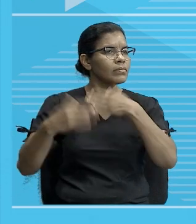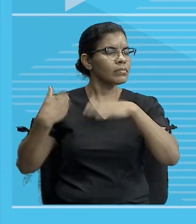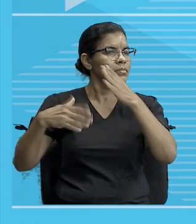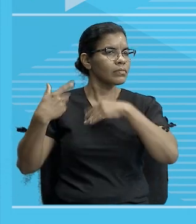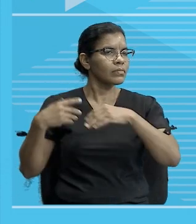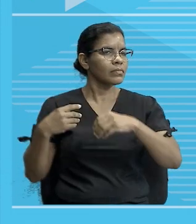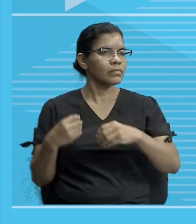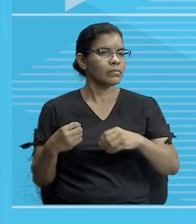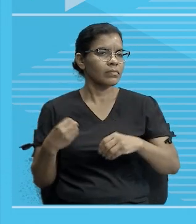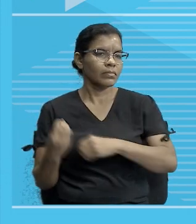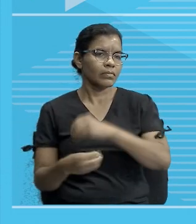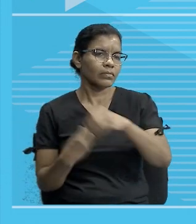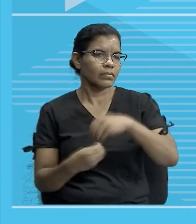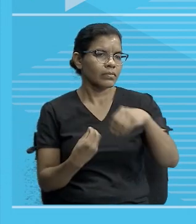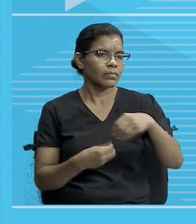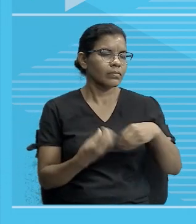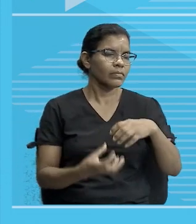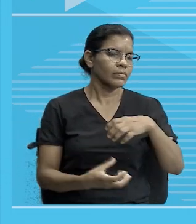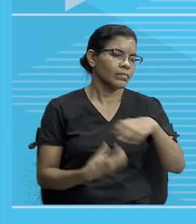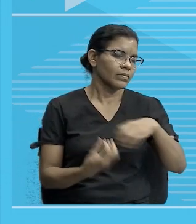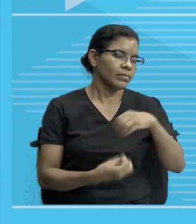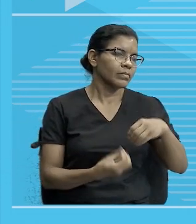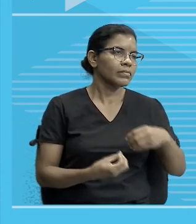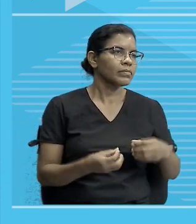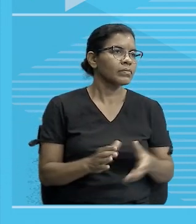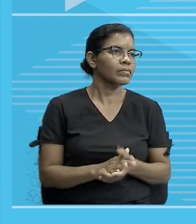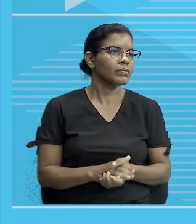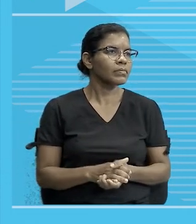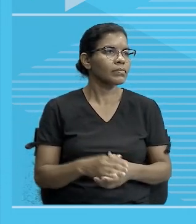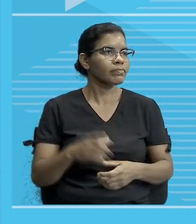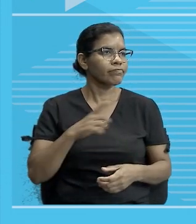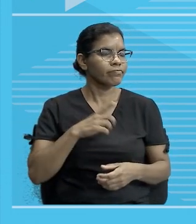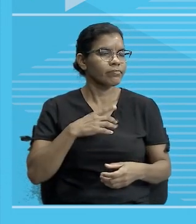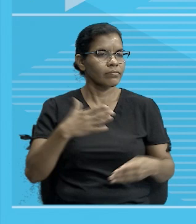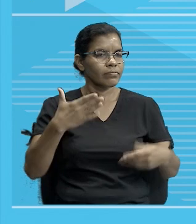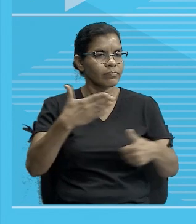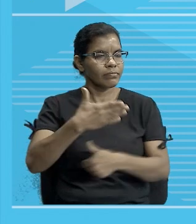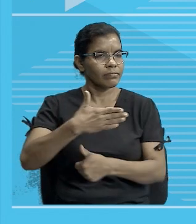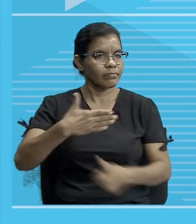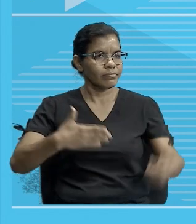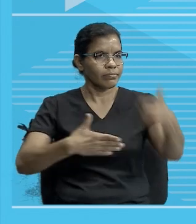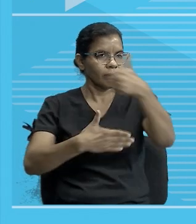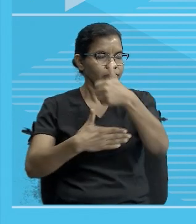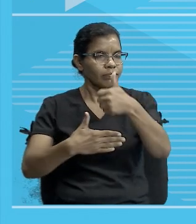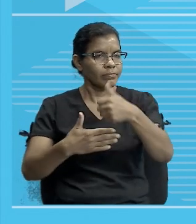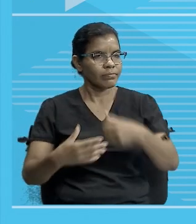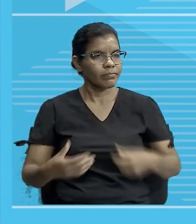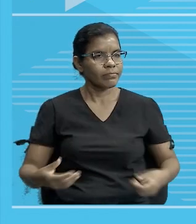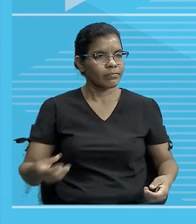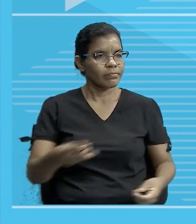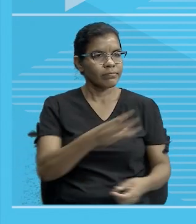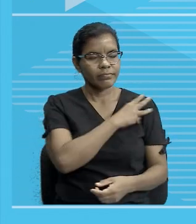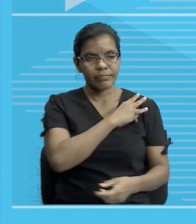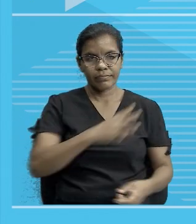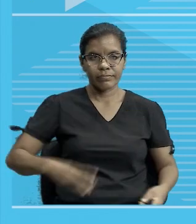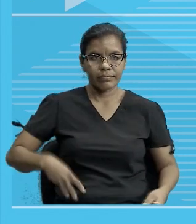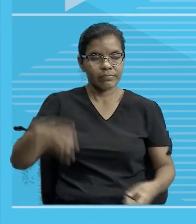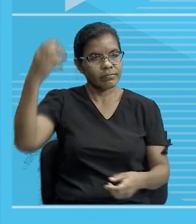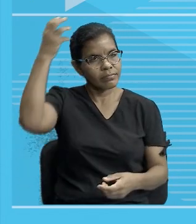pouquinho, olha, um pouquinho. Havia privilégio da nobreza e do clero, eles não pagavam